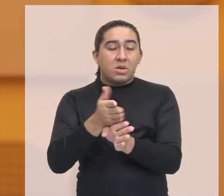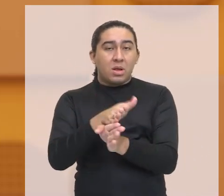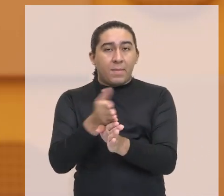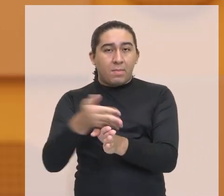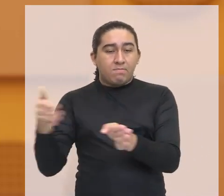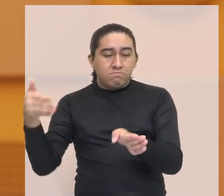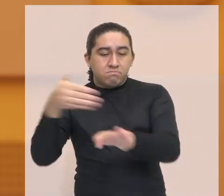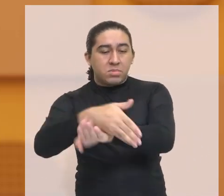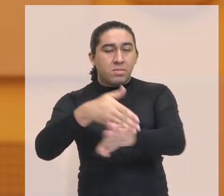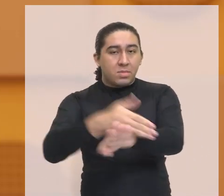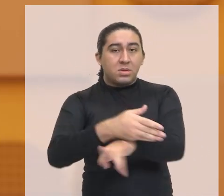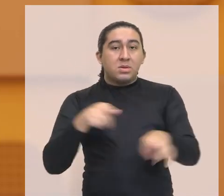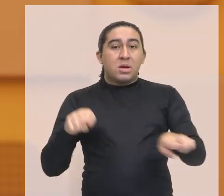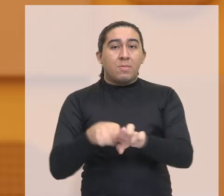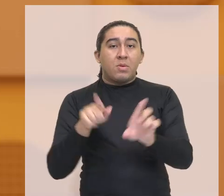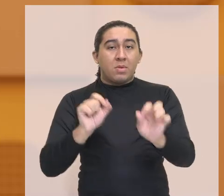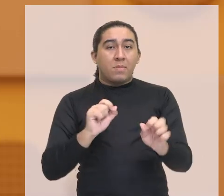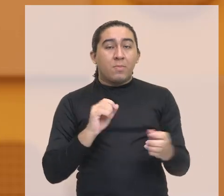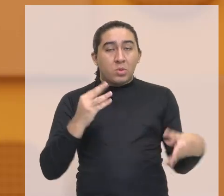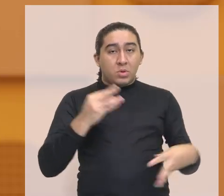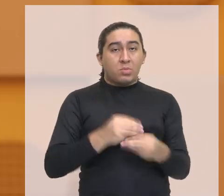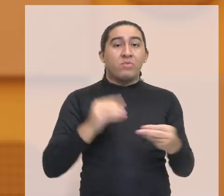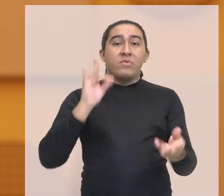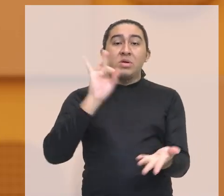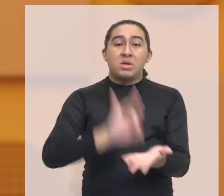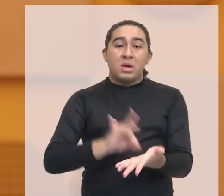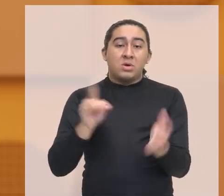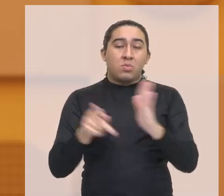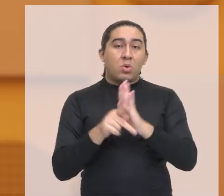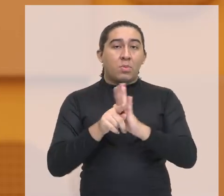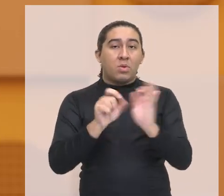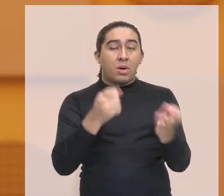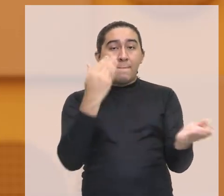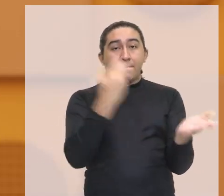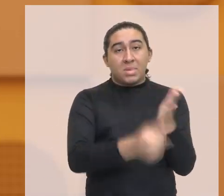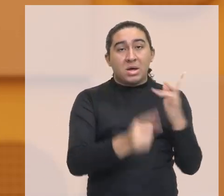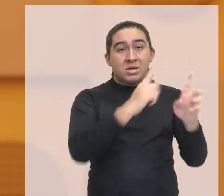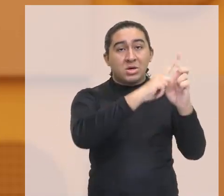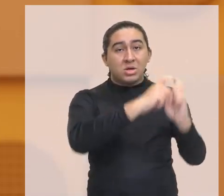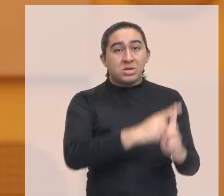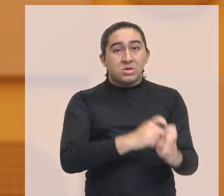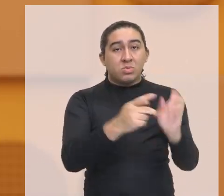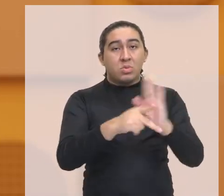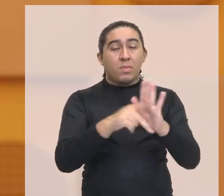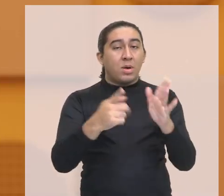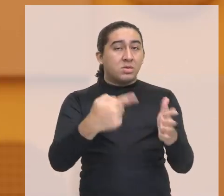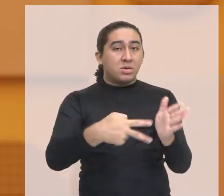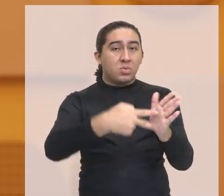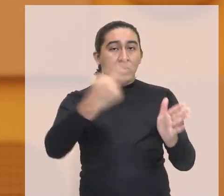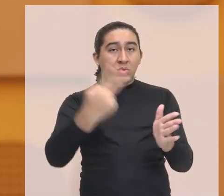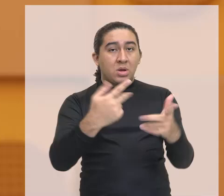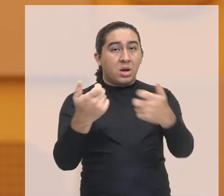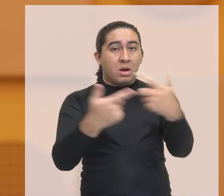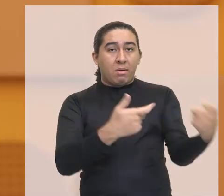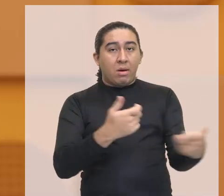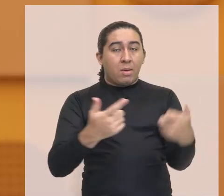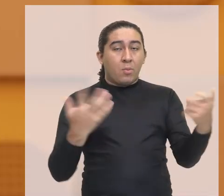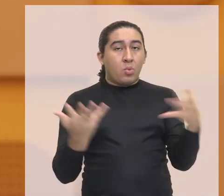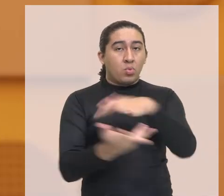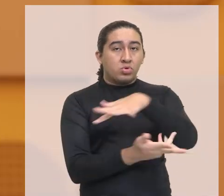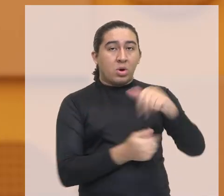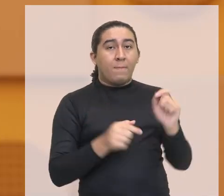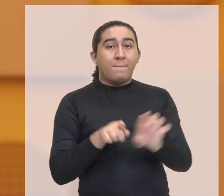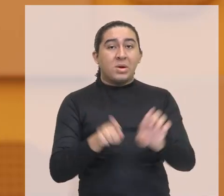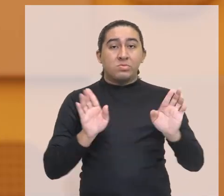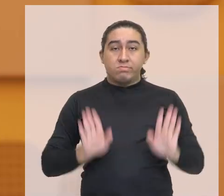forma, contribuir definitivamente ali para a derrota dos nazistas na Segunda Guerra Mundial. Mas a gente viu